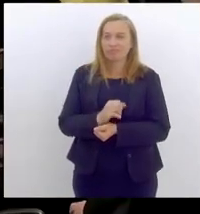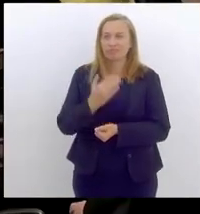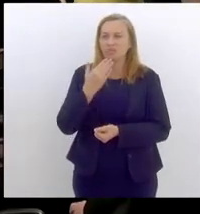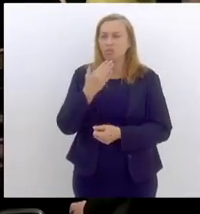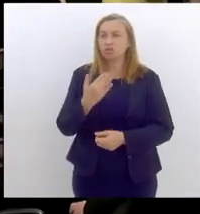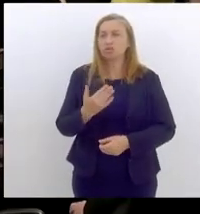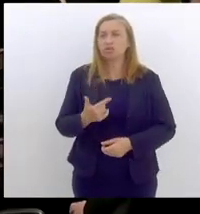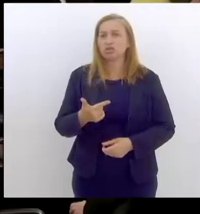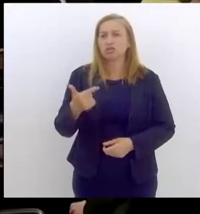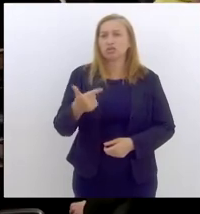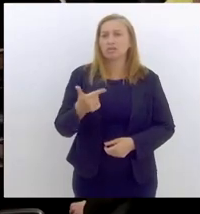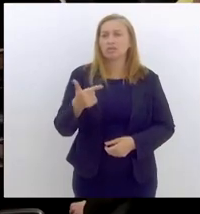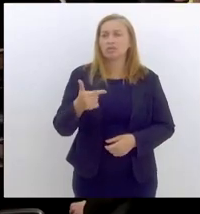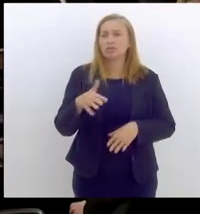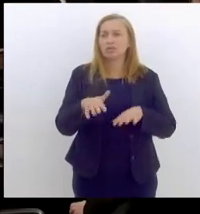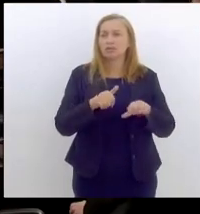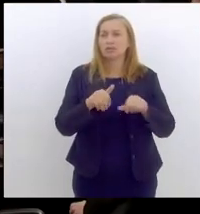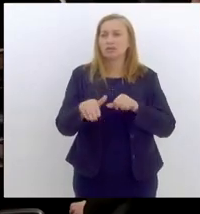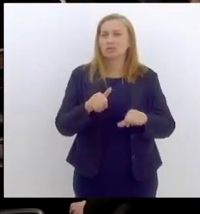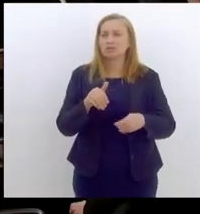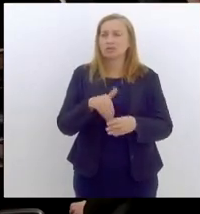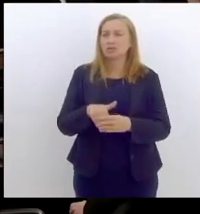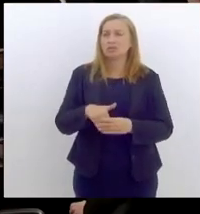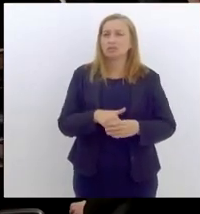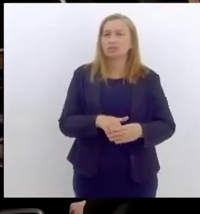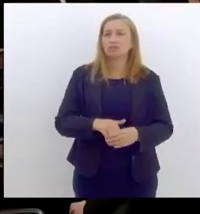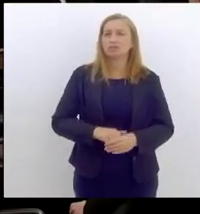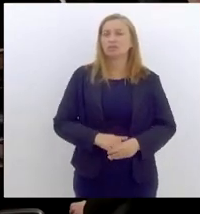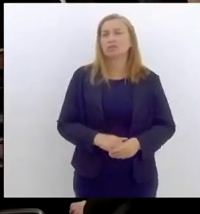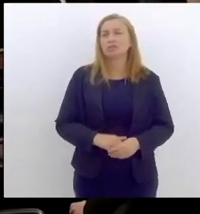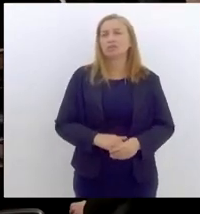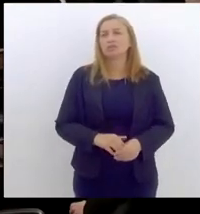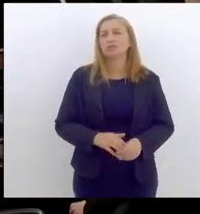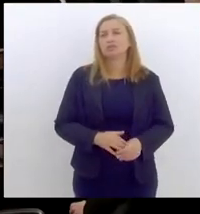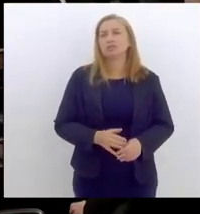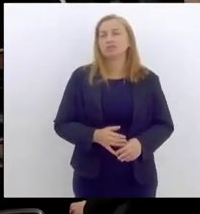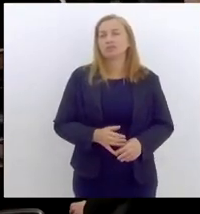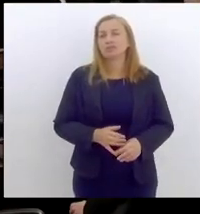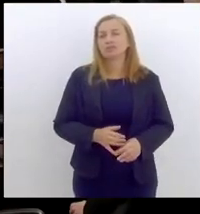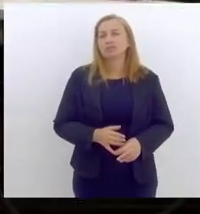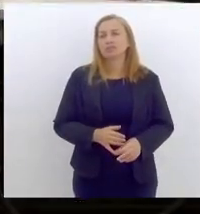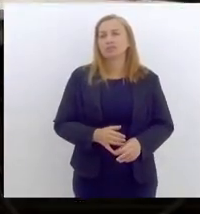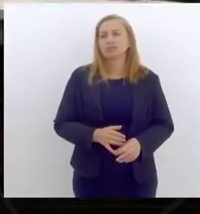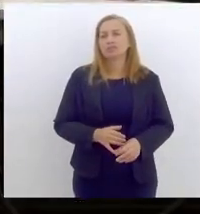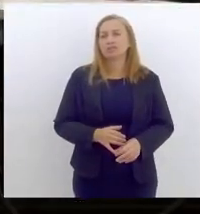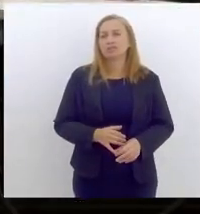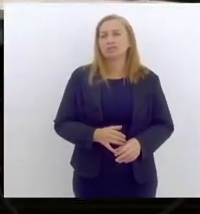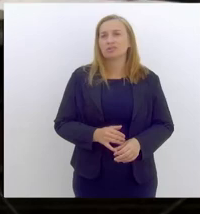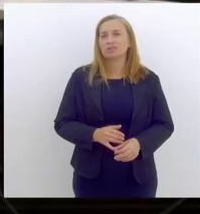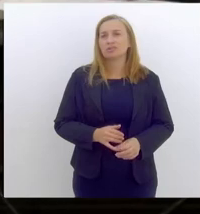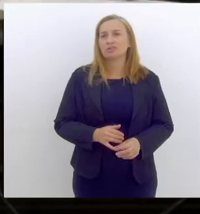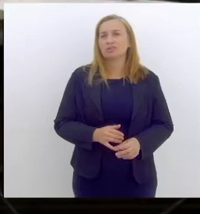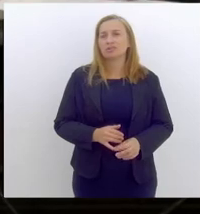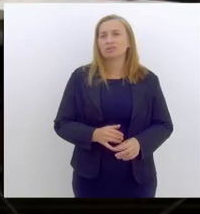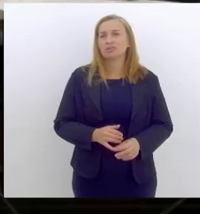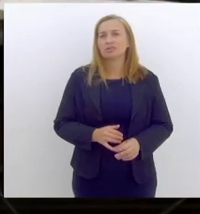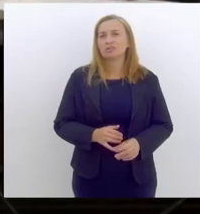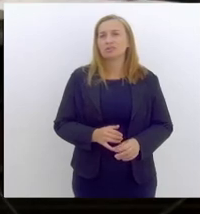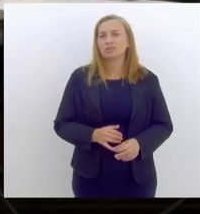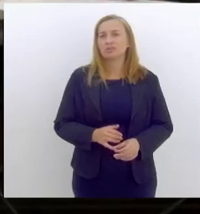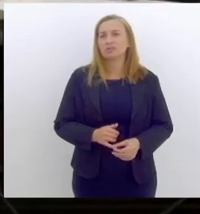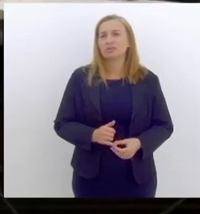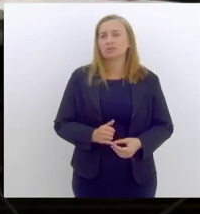chamada. Tem que chamar outra vez. Eu ia fazer, acho que são 5. Isso. Não, só não votou a